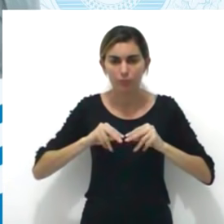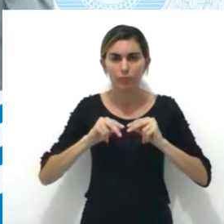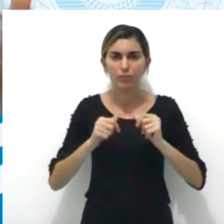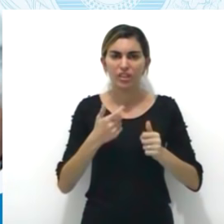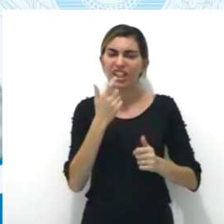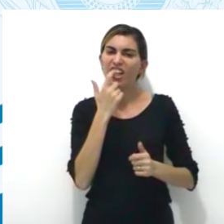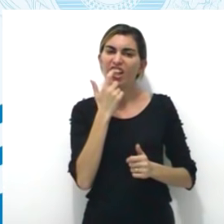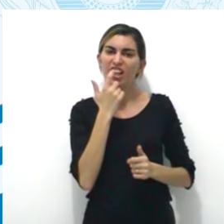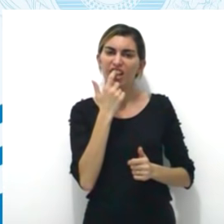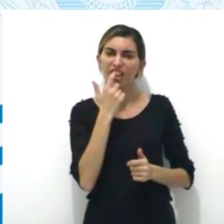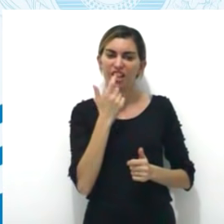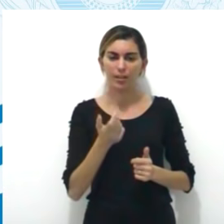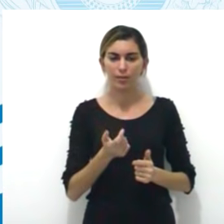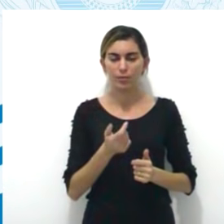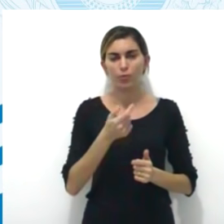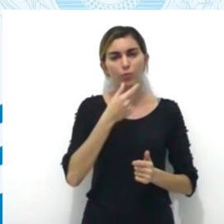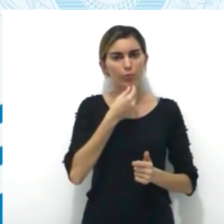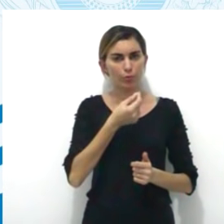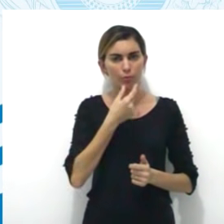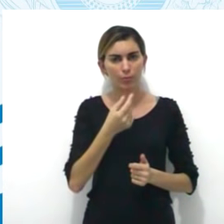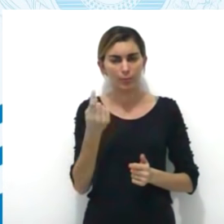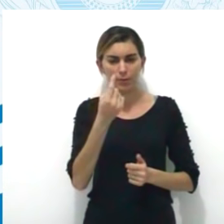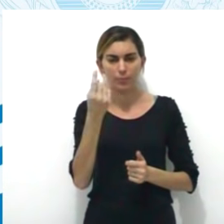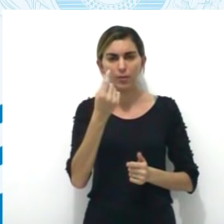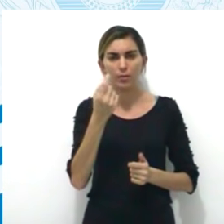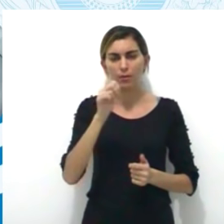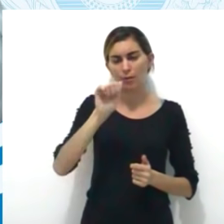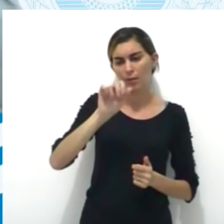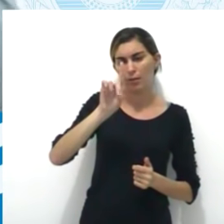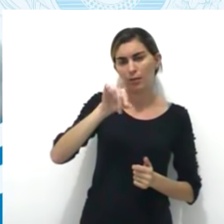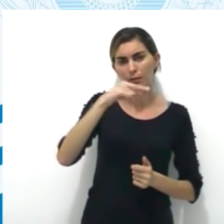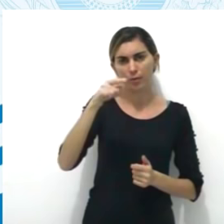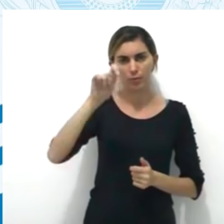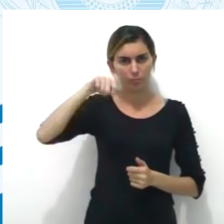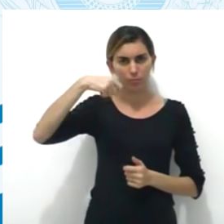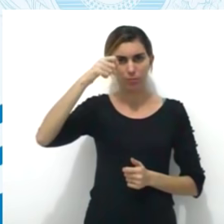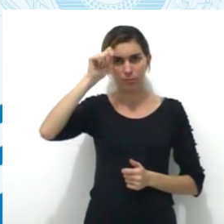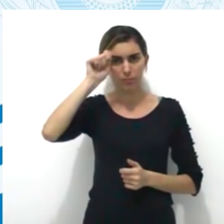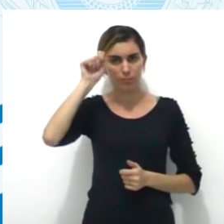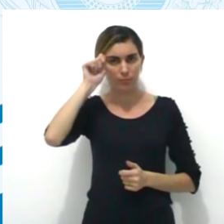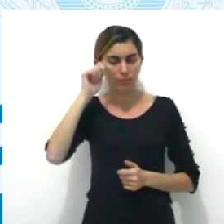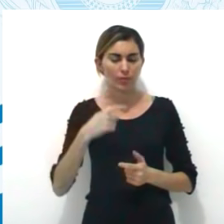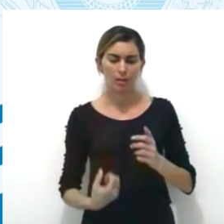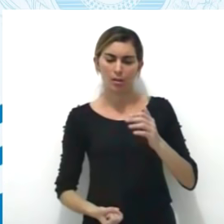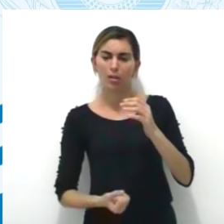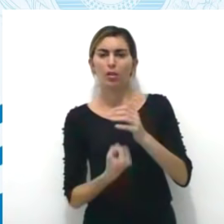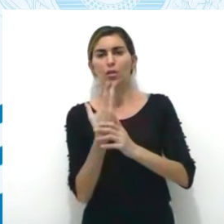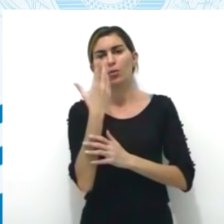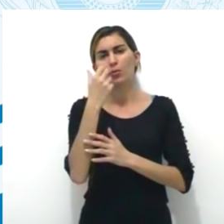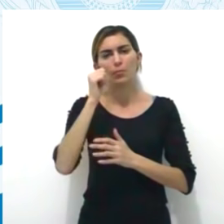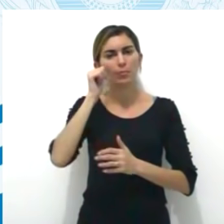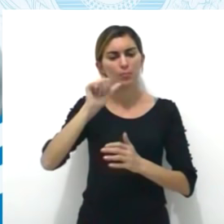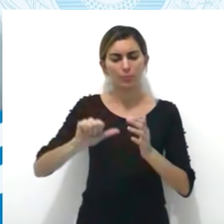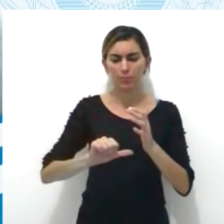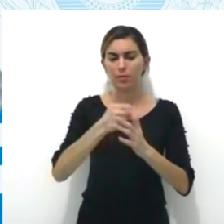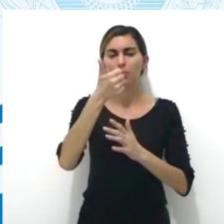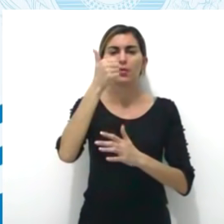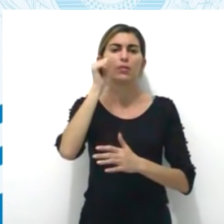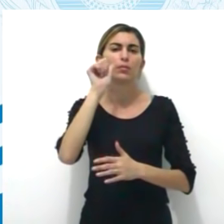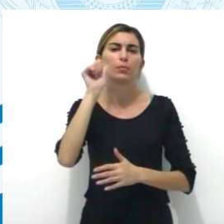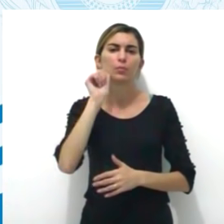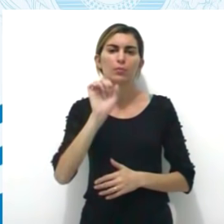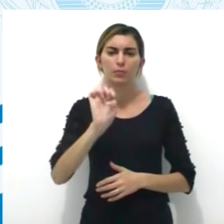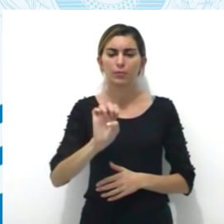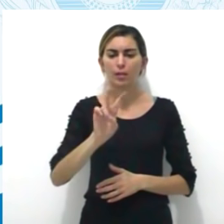da costela deste primeiro homem, chamado Adão, teria criado a primeira mulher. Quem é a